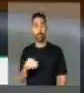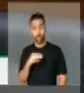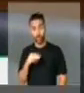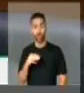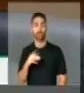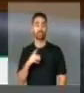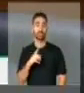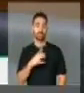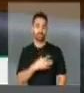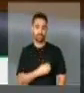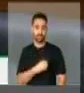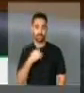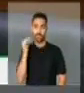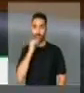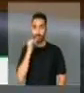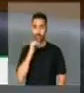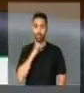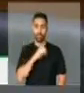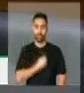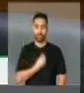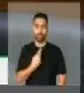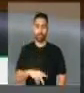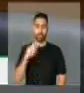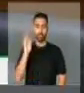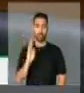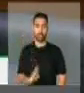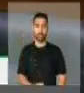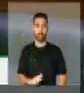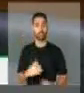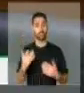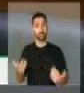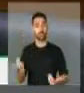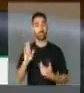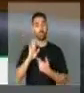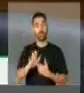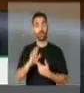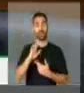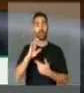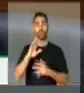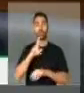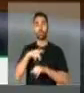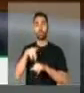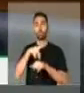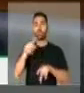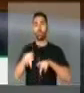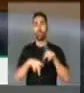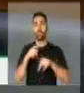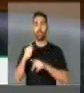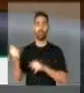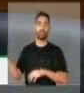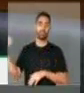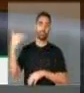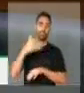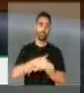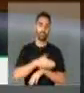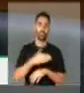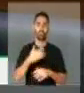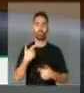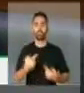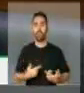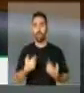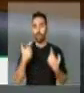O que mostra que o Brasil sempre recebeu aqui povos, nações, ao longo do tempo, das guerras.